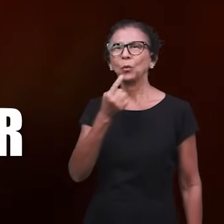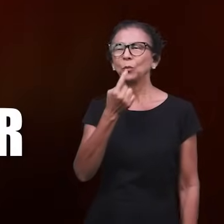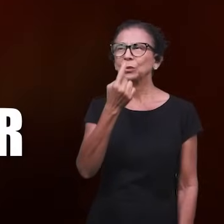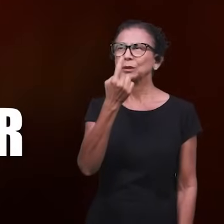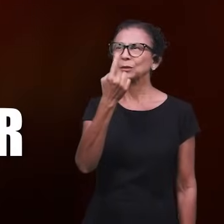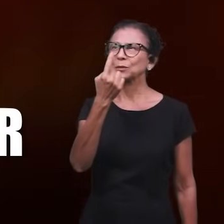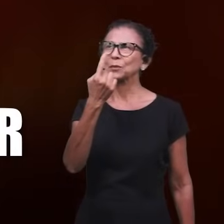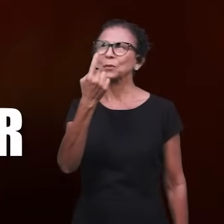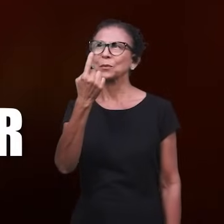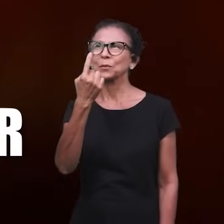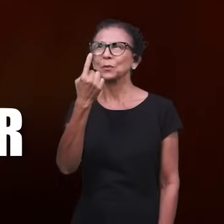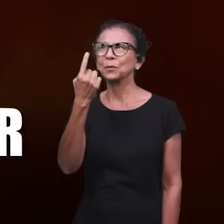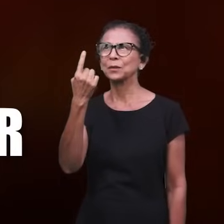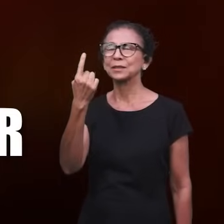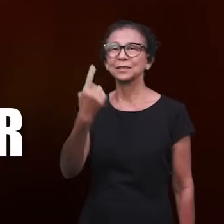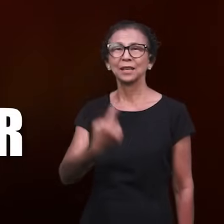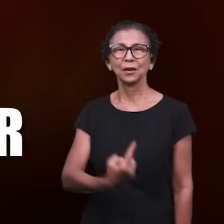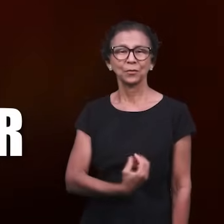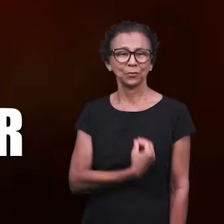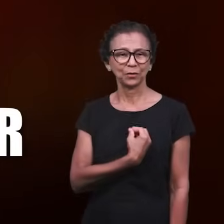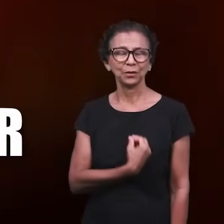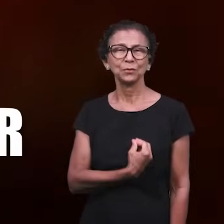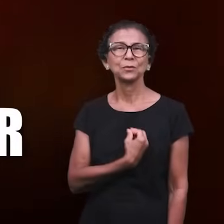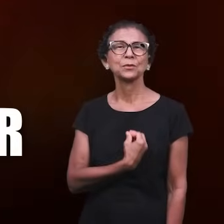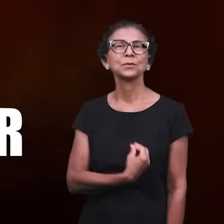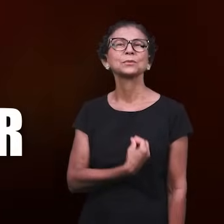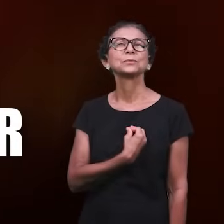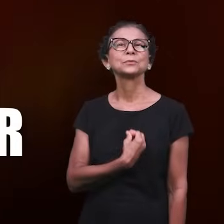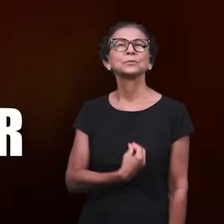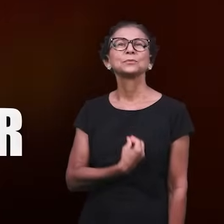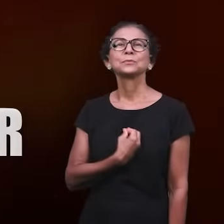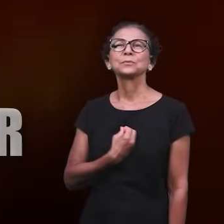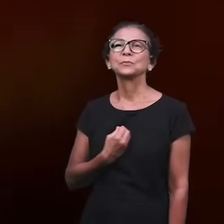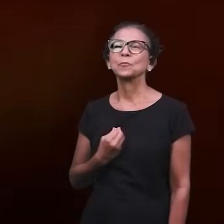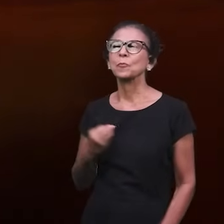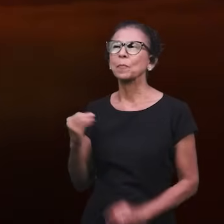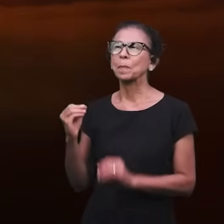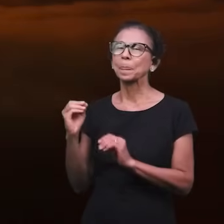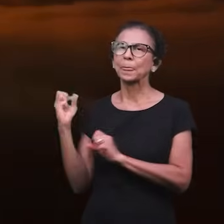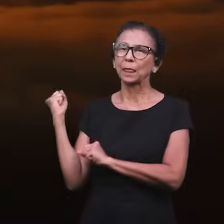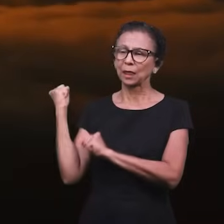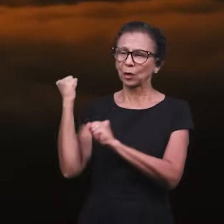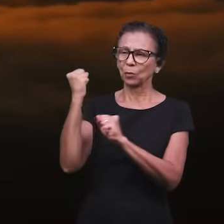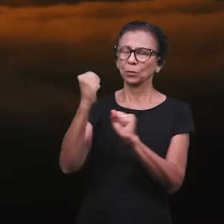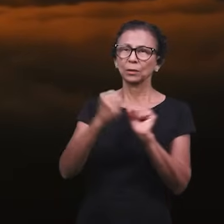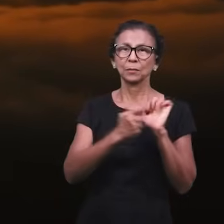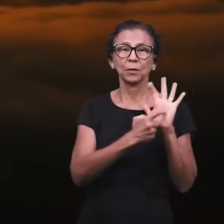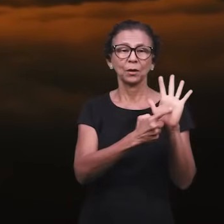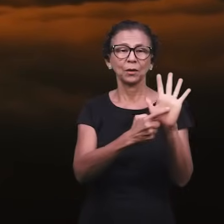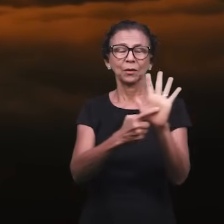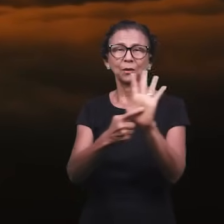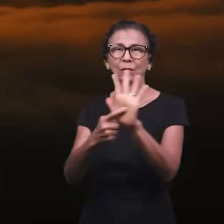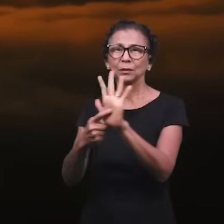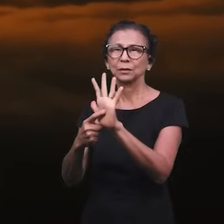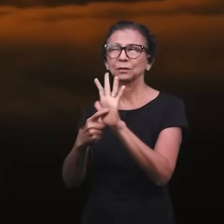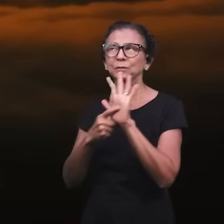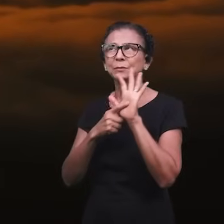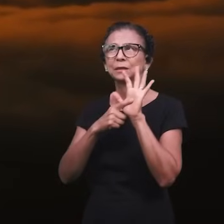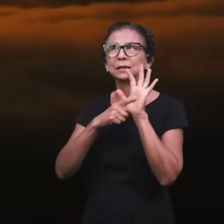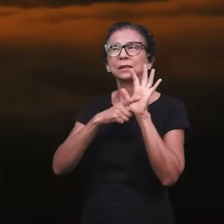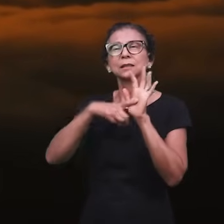que brilha e permanece sobre o altar e continua